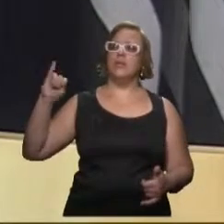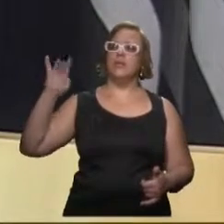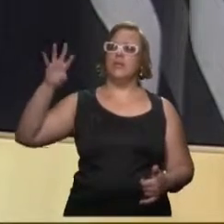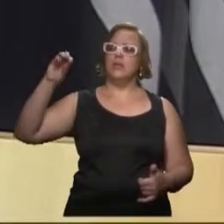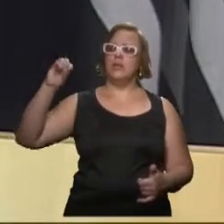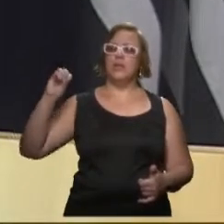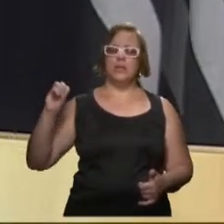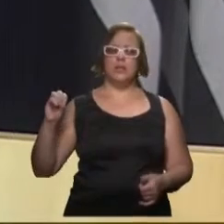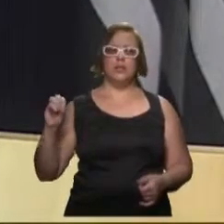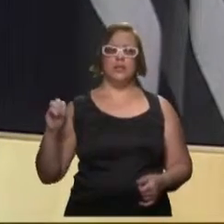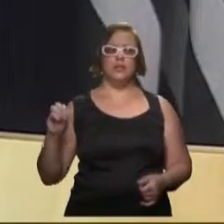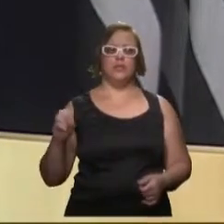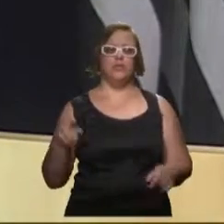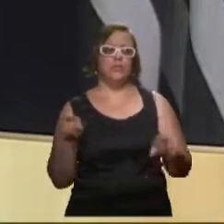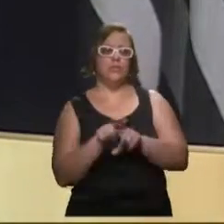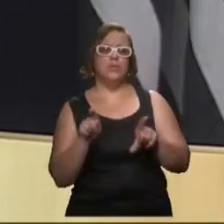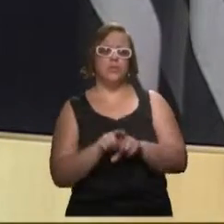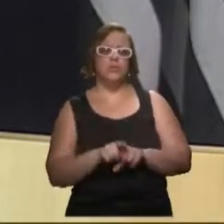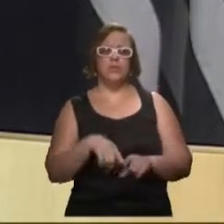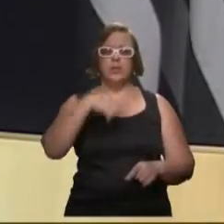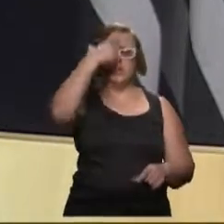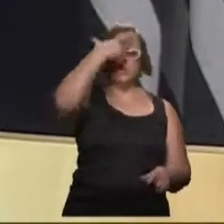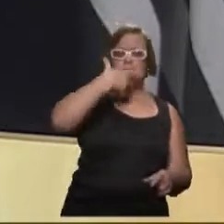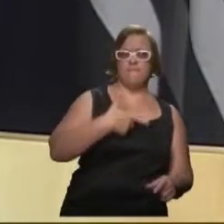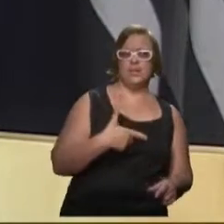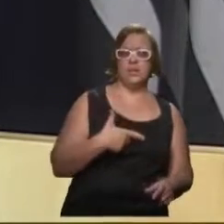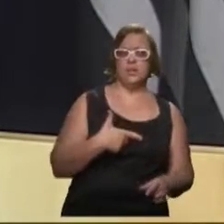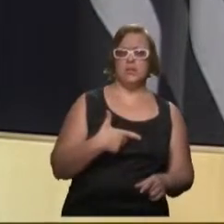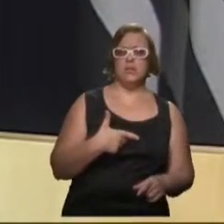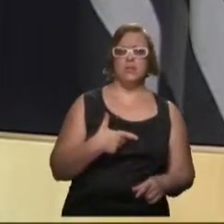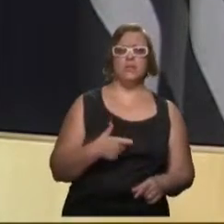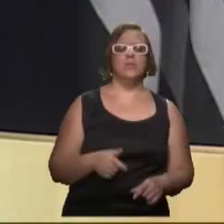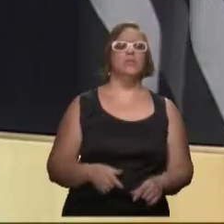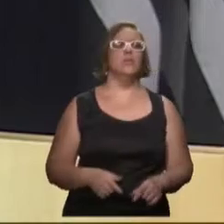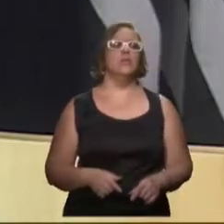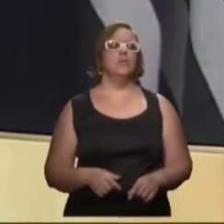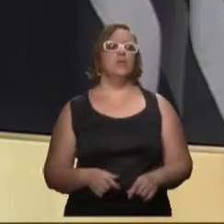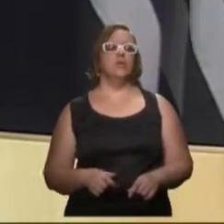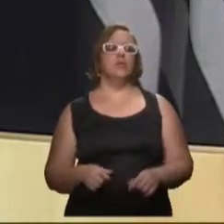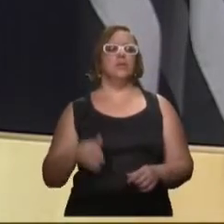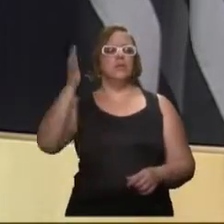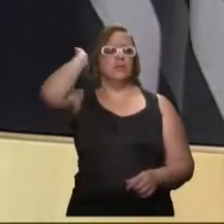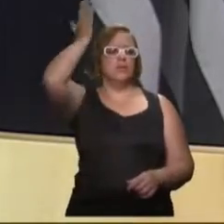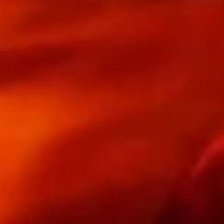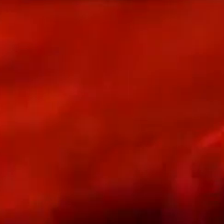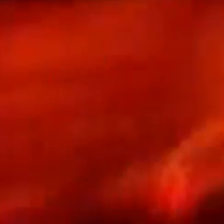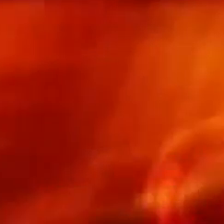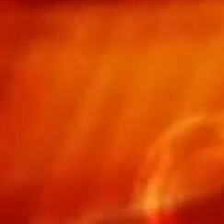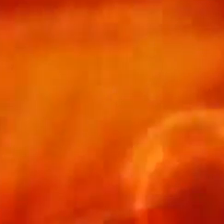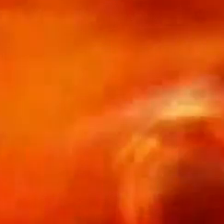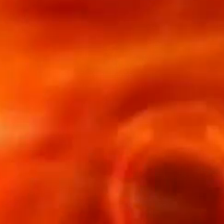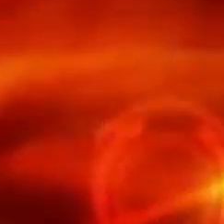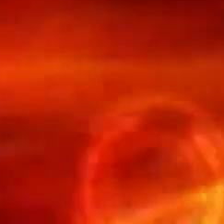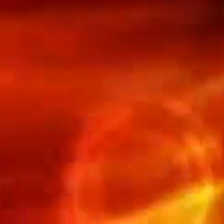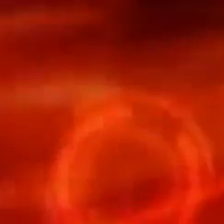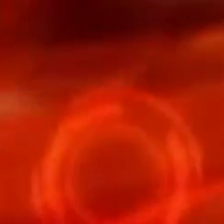como o visitante, o turista estar na nossa cidade conhecendo esses lugares, passeando, indo para os restaurantes.